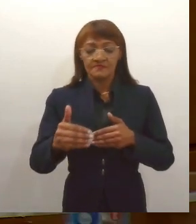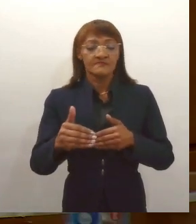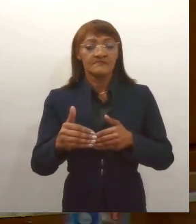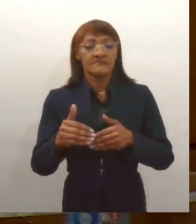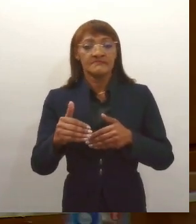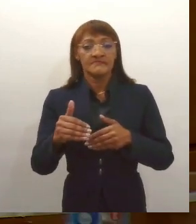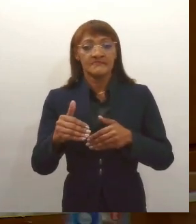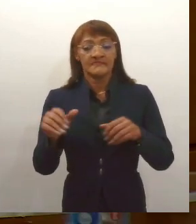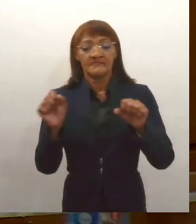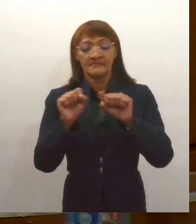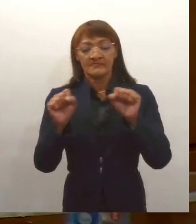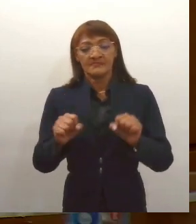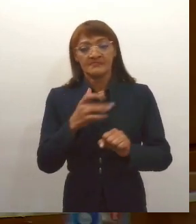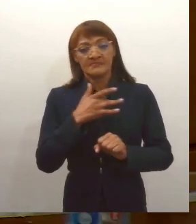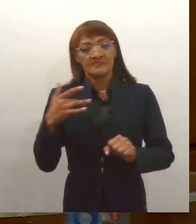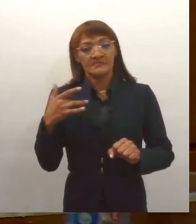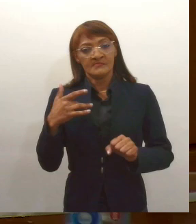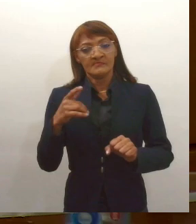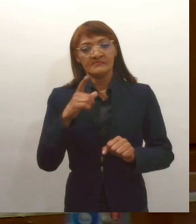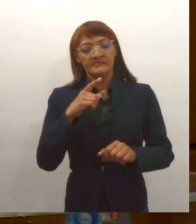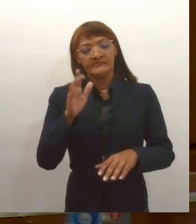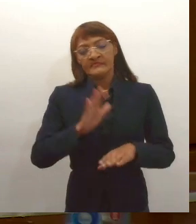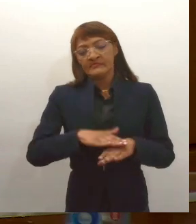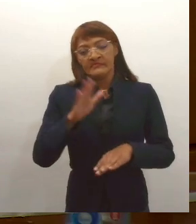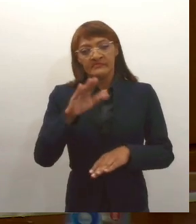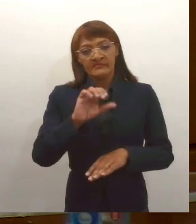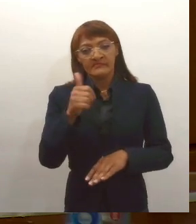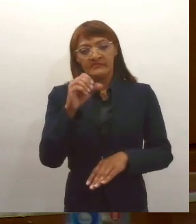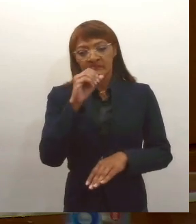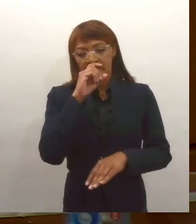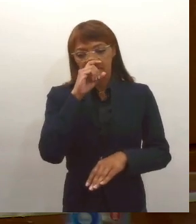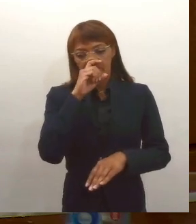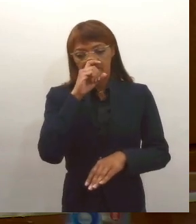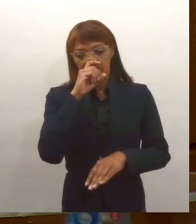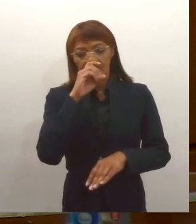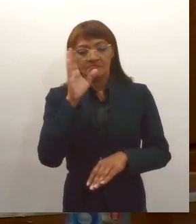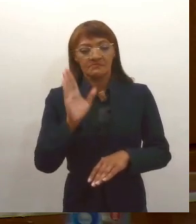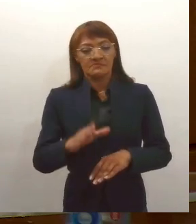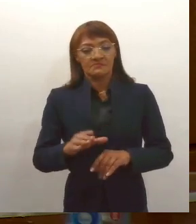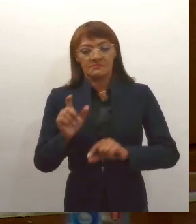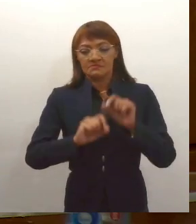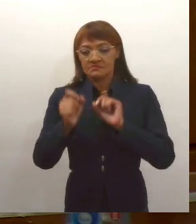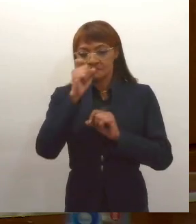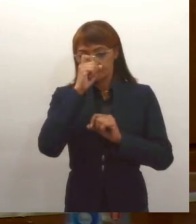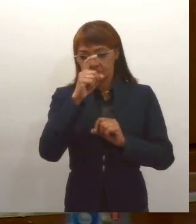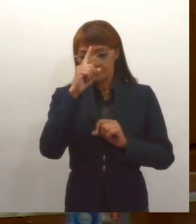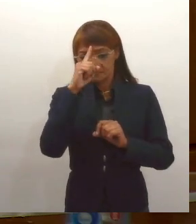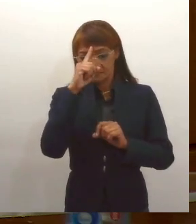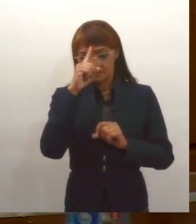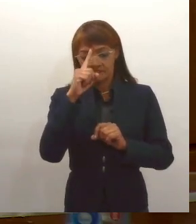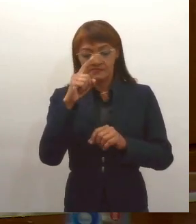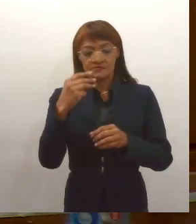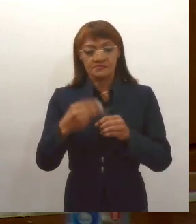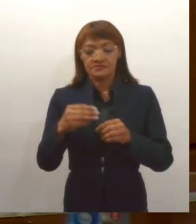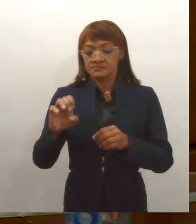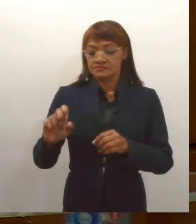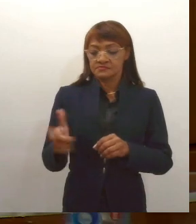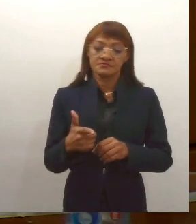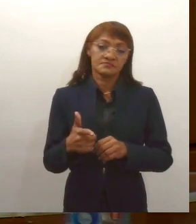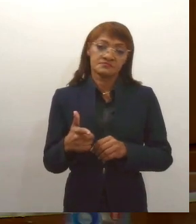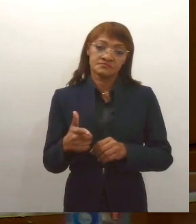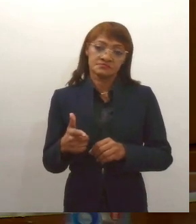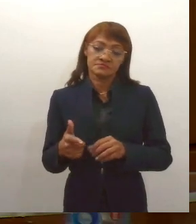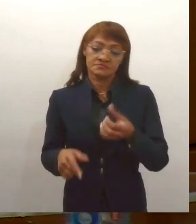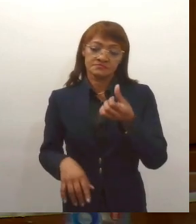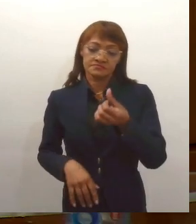leitos de enfermaria no Hospital Regional de Estância e outros seis no Hospital Regional de